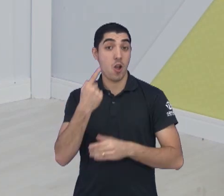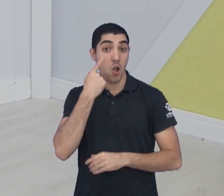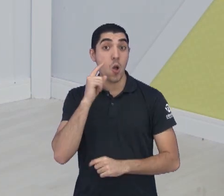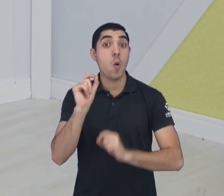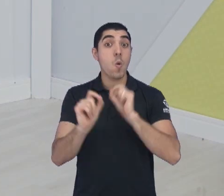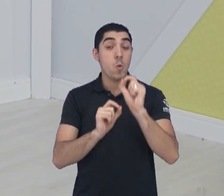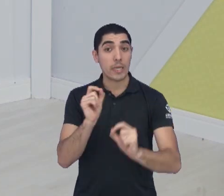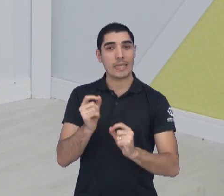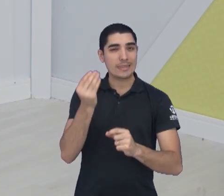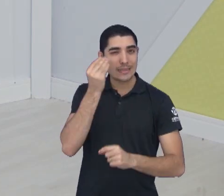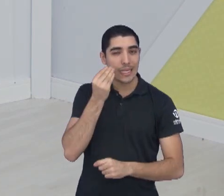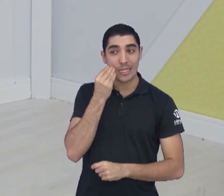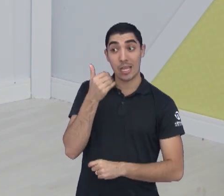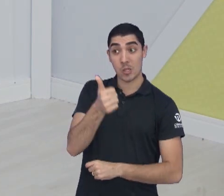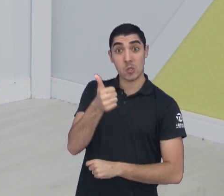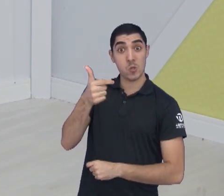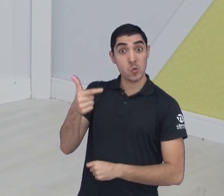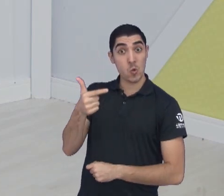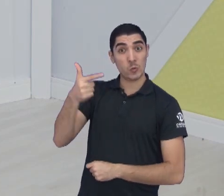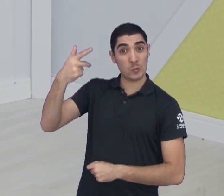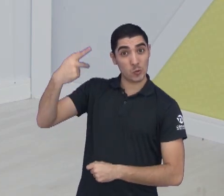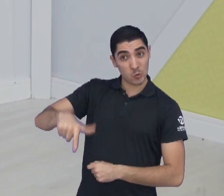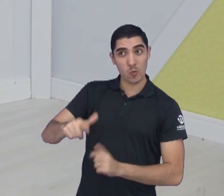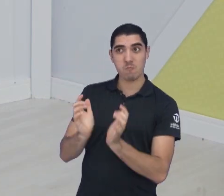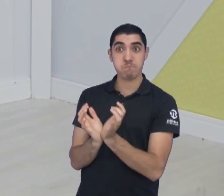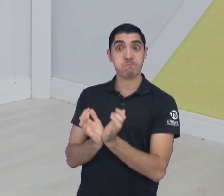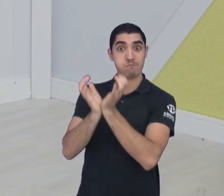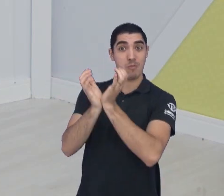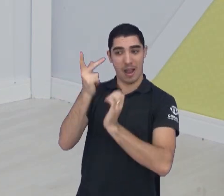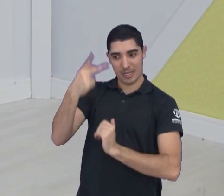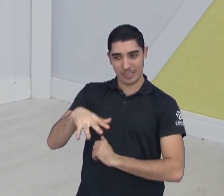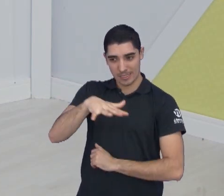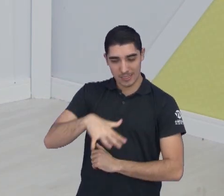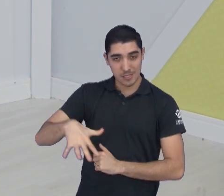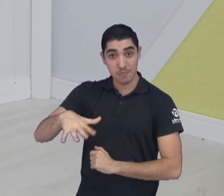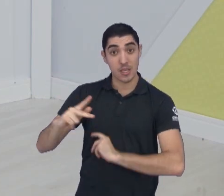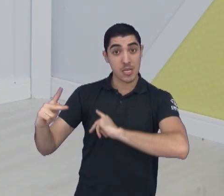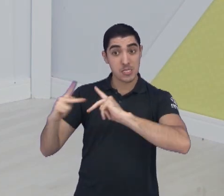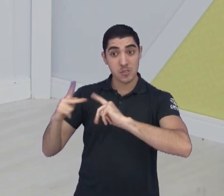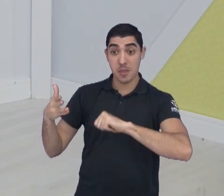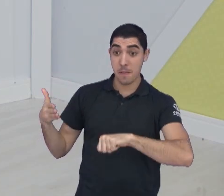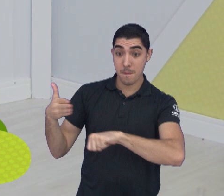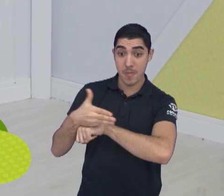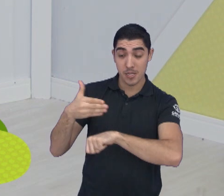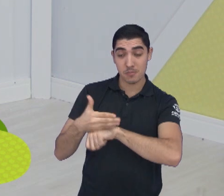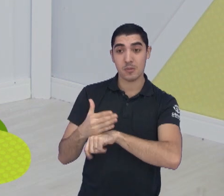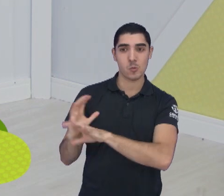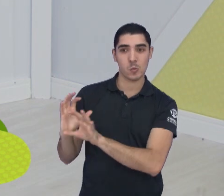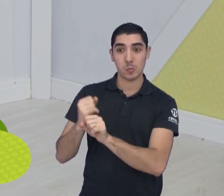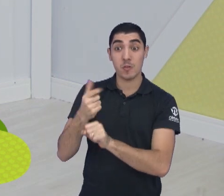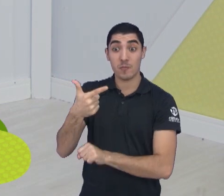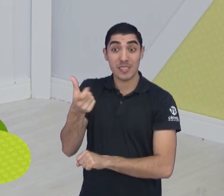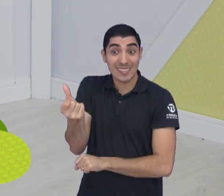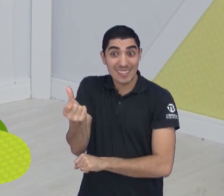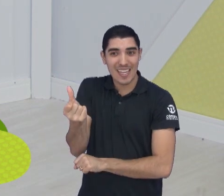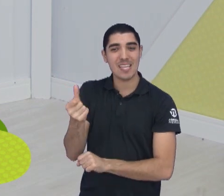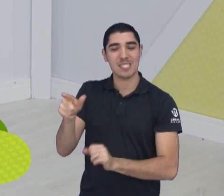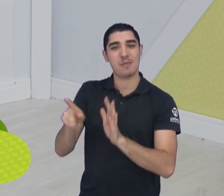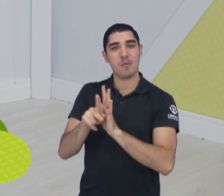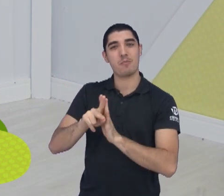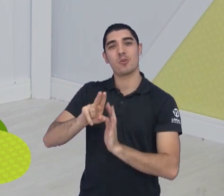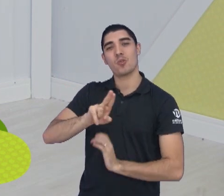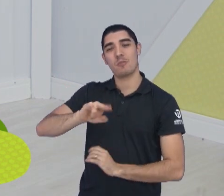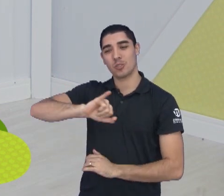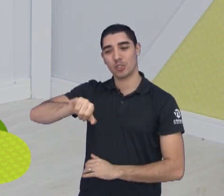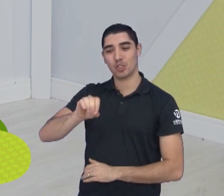Em busca do 12º título regional, São José dos Campos parte para a 26ª edição dos Jogos da Melhor Idade, o JOME, que